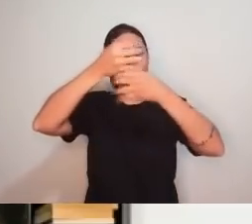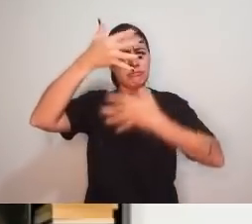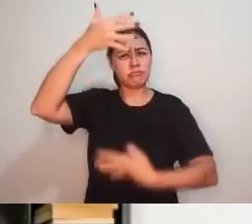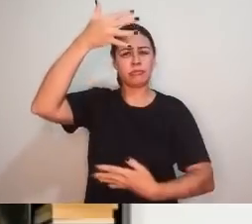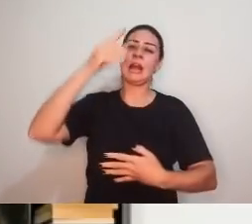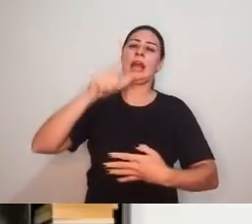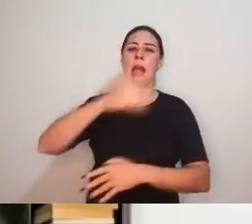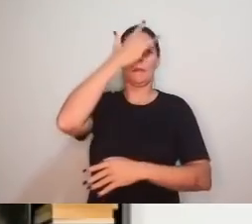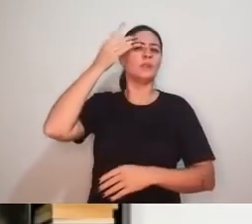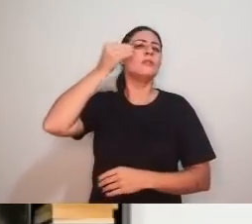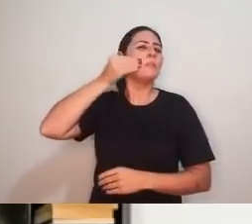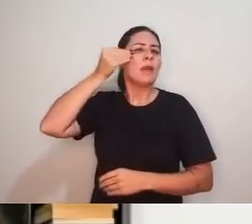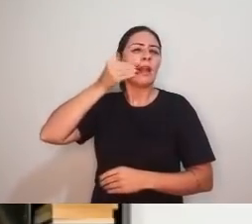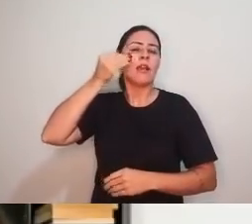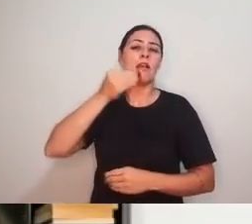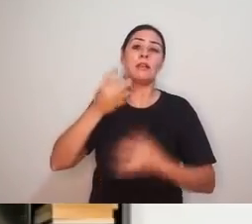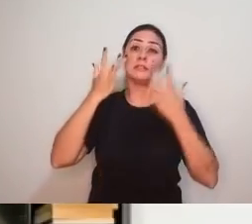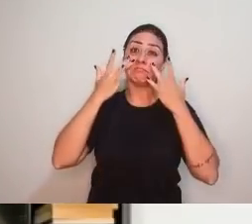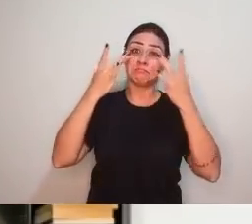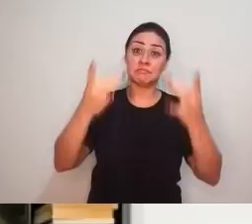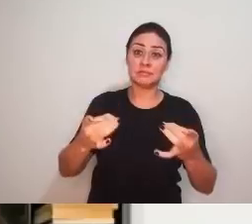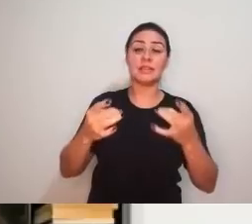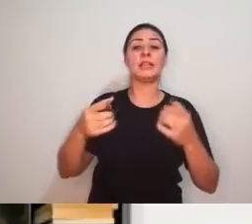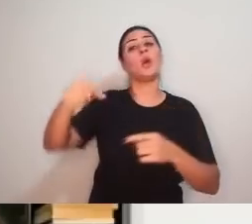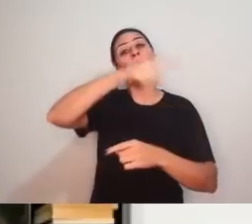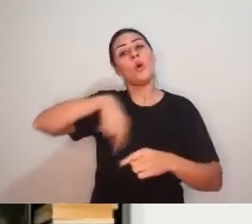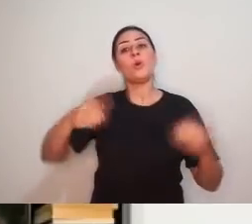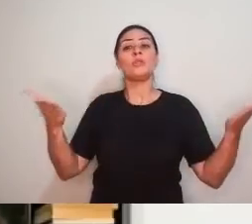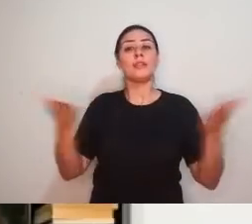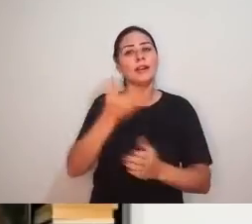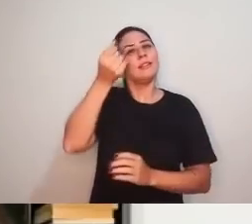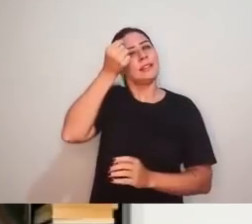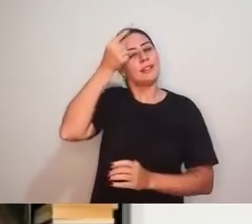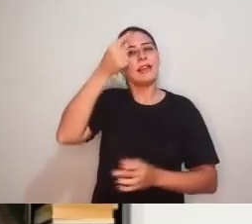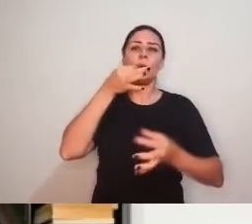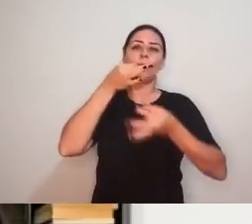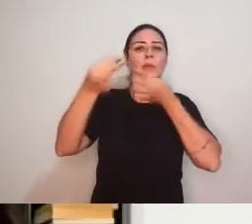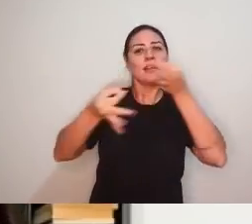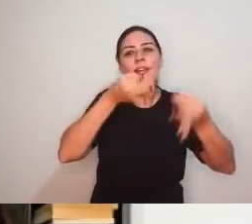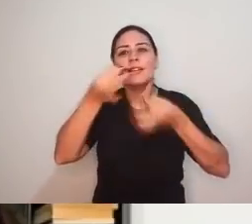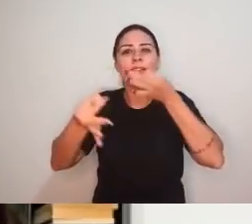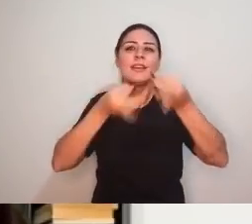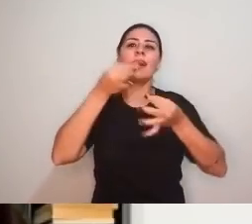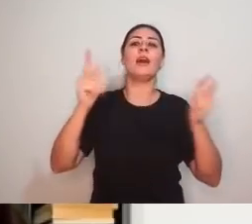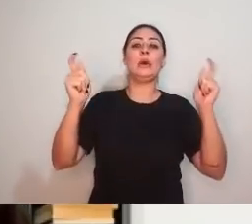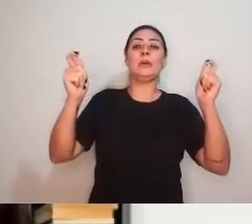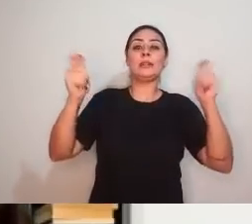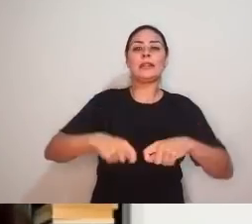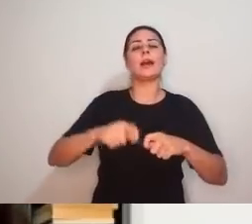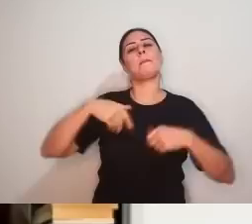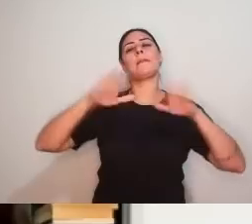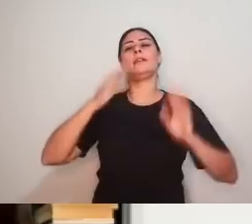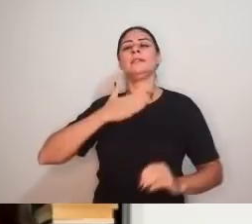com uma bagagem extremamente interessante para que a gente possa aí alinhar algumas ideias, sugestões para